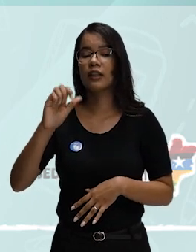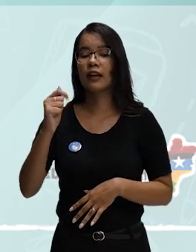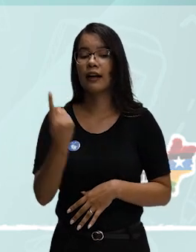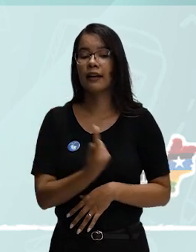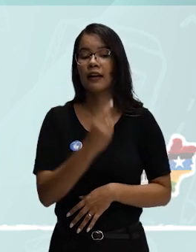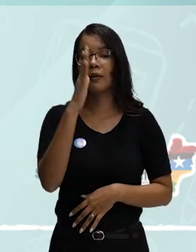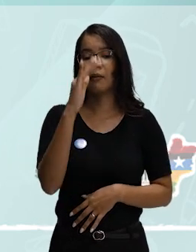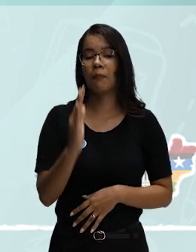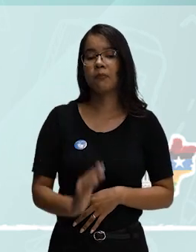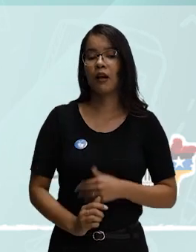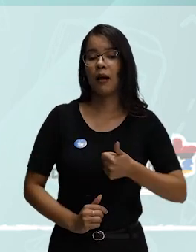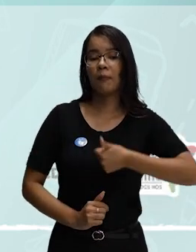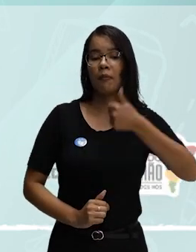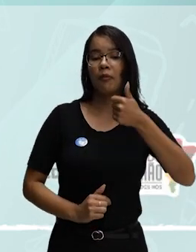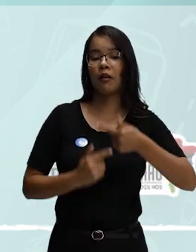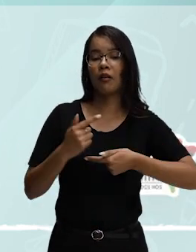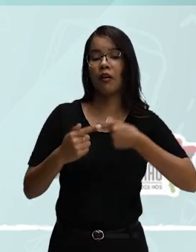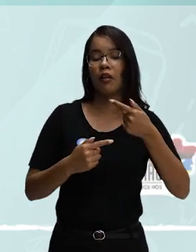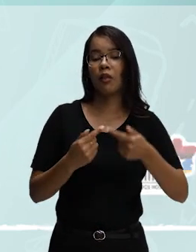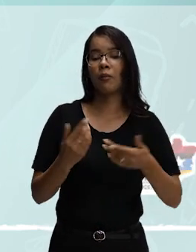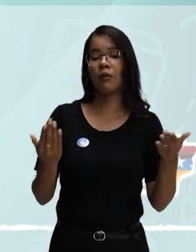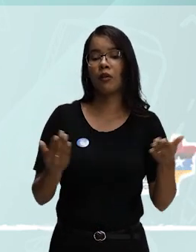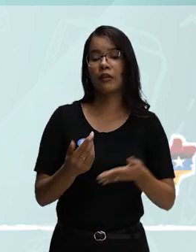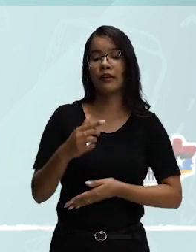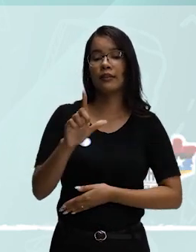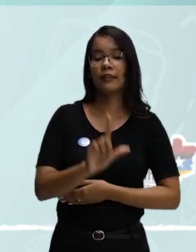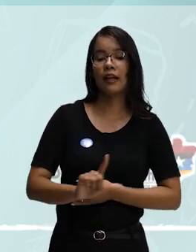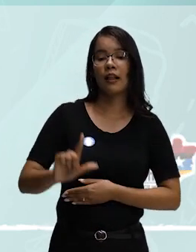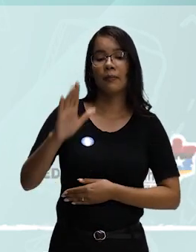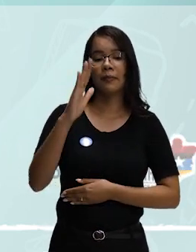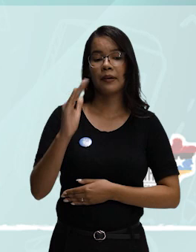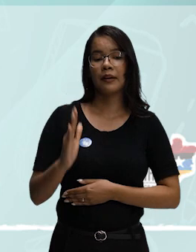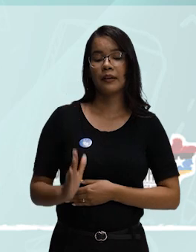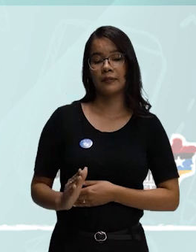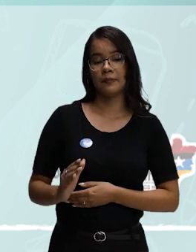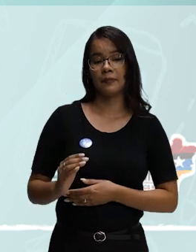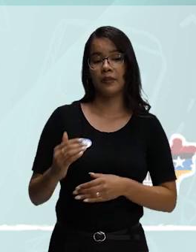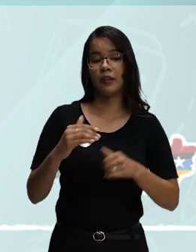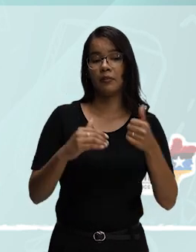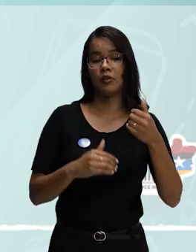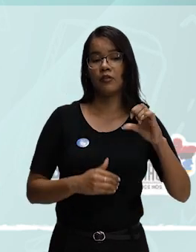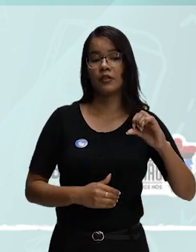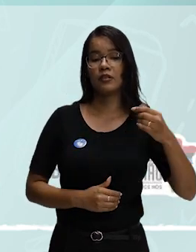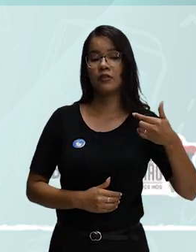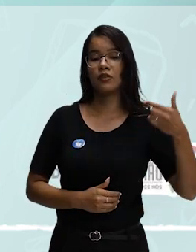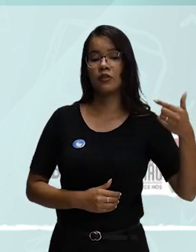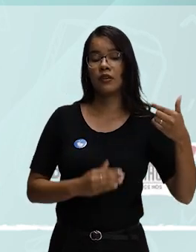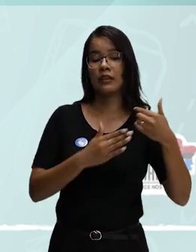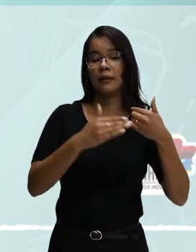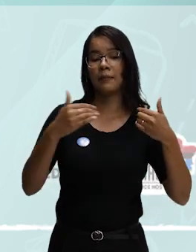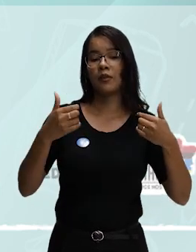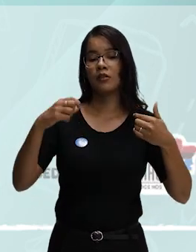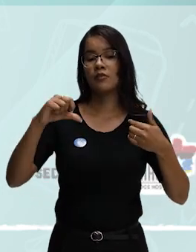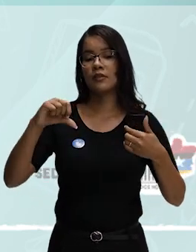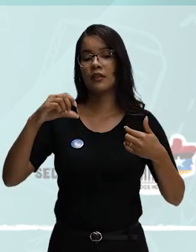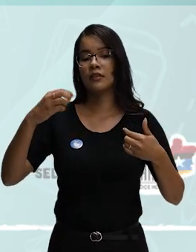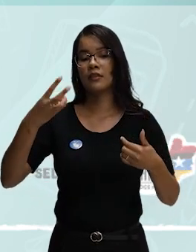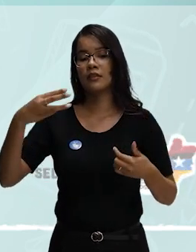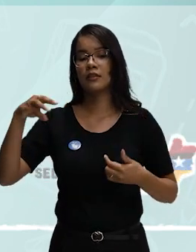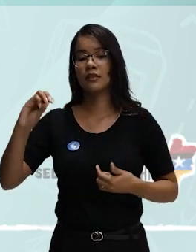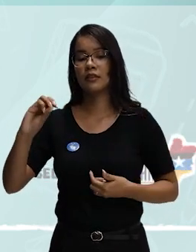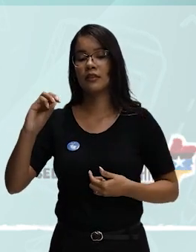de 1922 a 1930 e teve como principal característica a letra A. O uso de poemas de